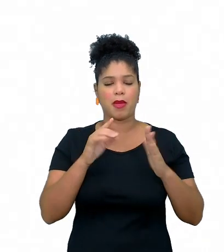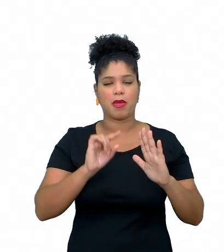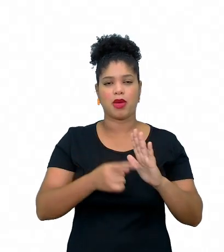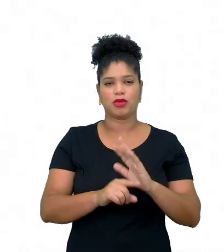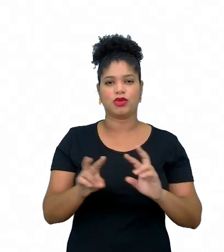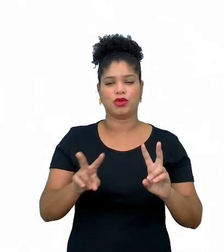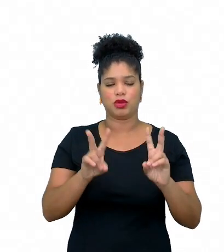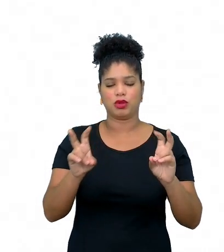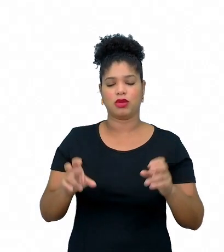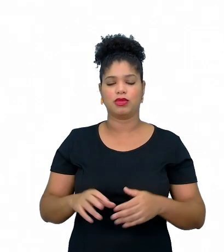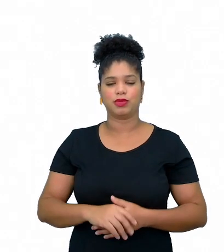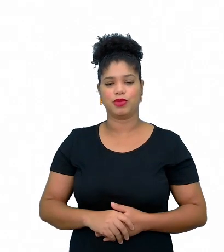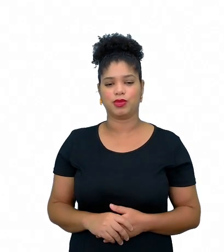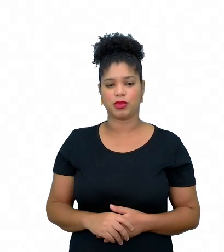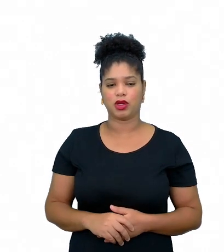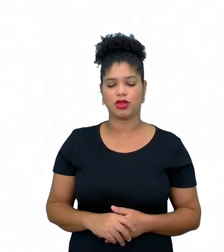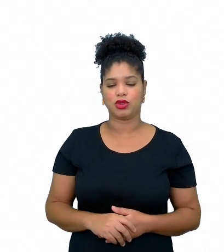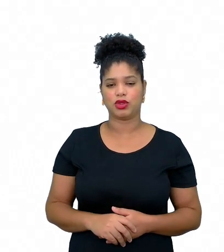si.